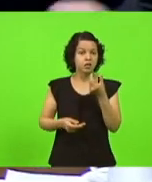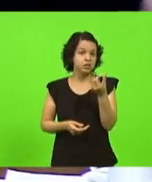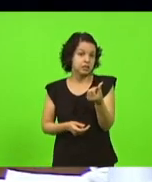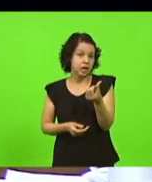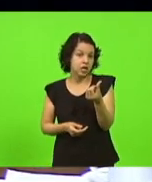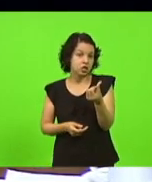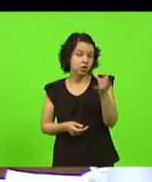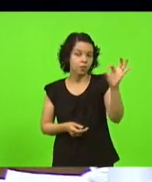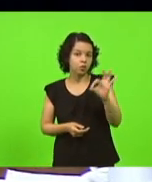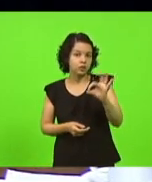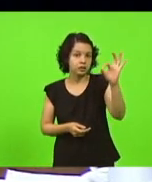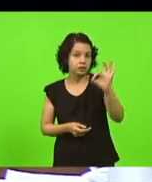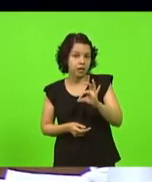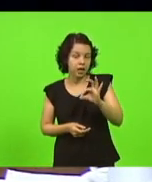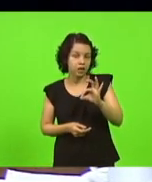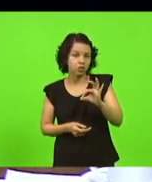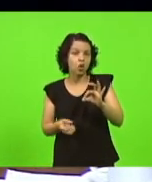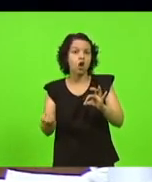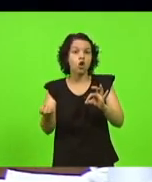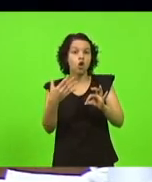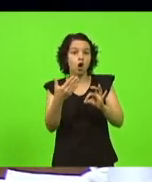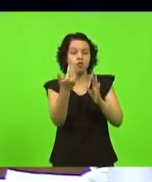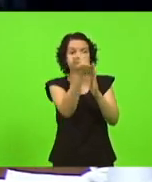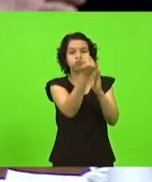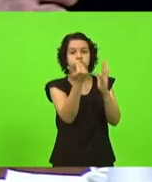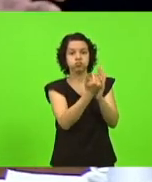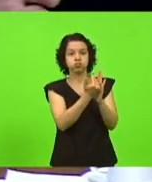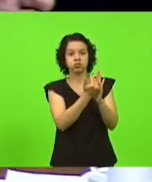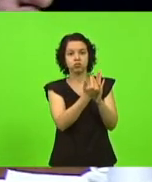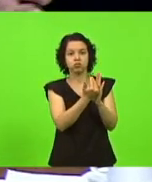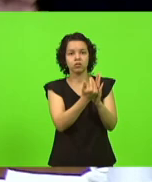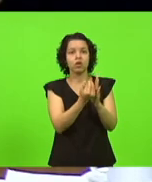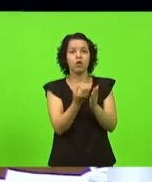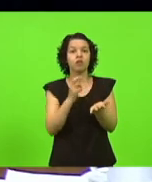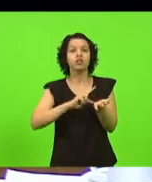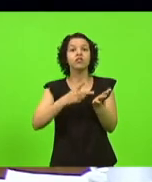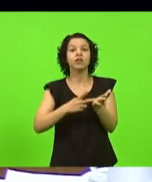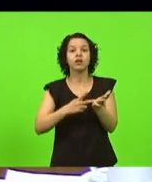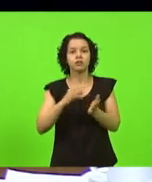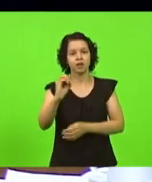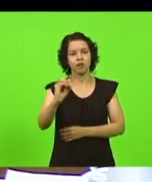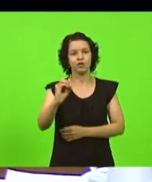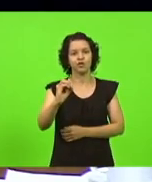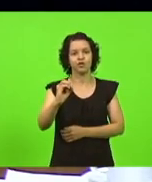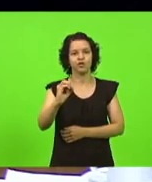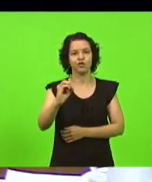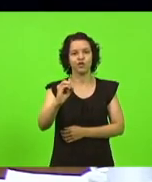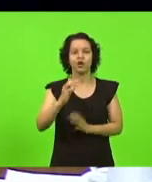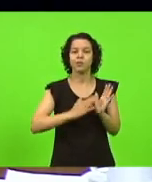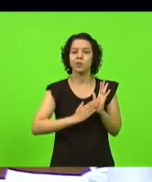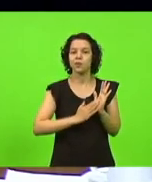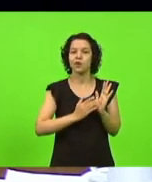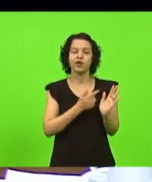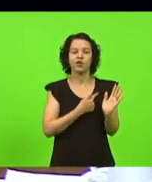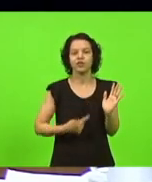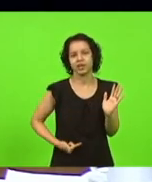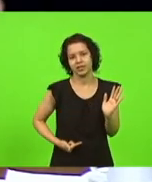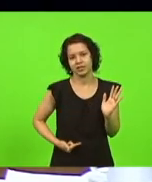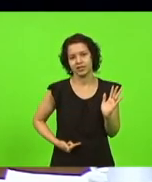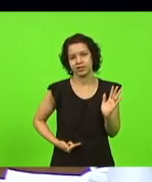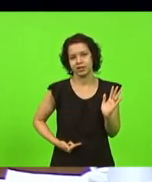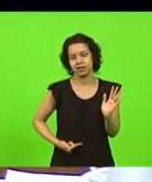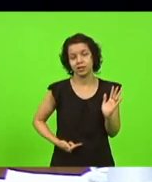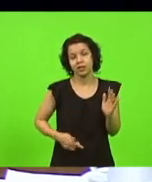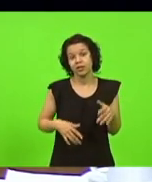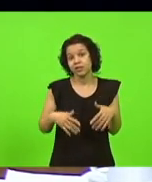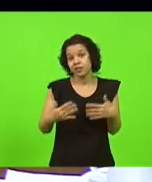6% na nova faixa salarial, ou fica zero. Zero, pela proposta do governo. Então, isso